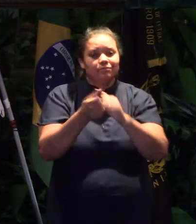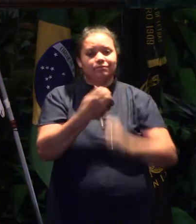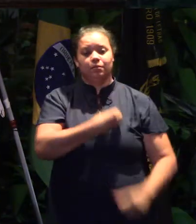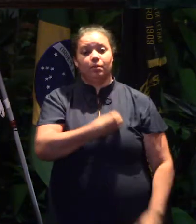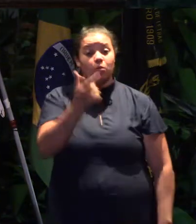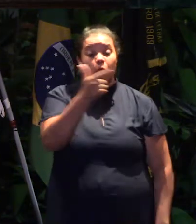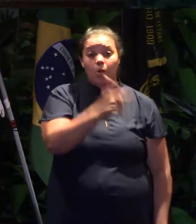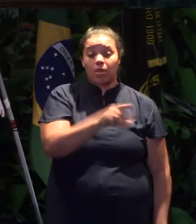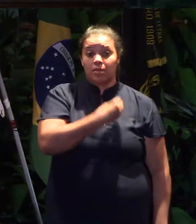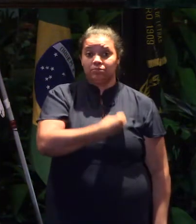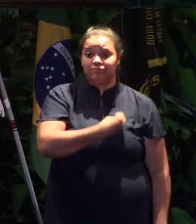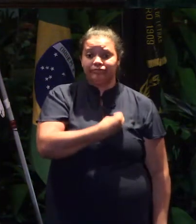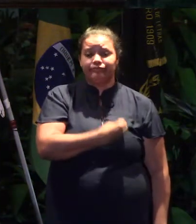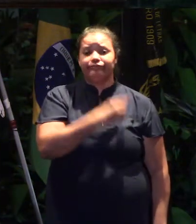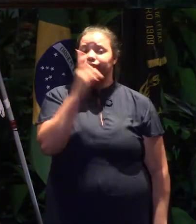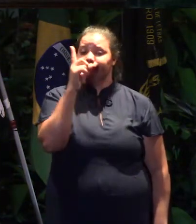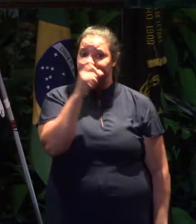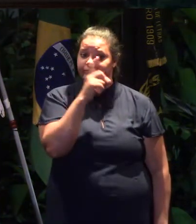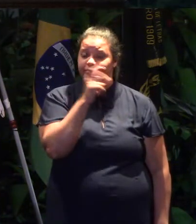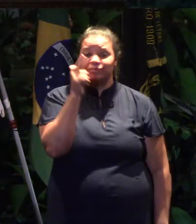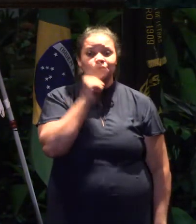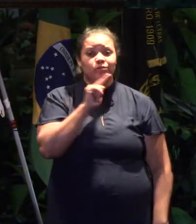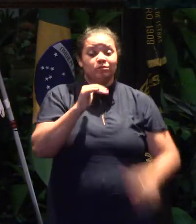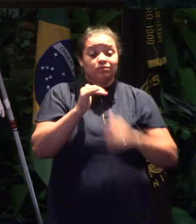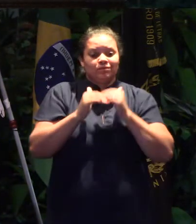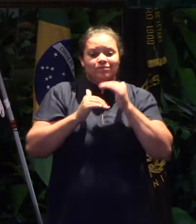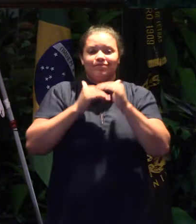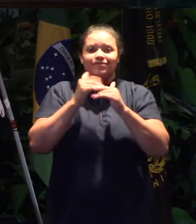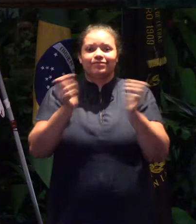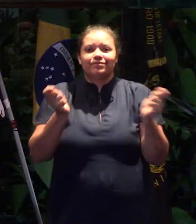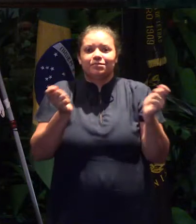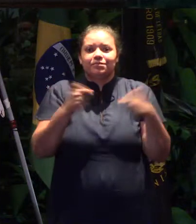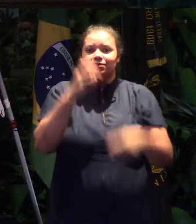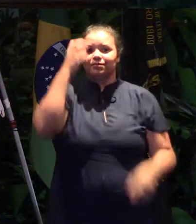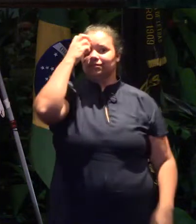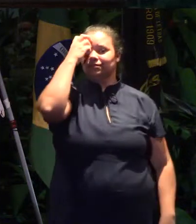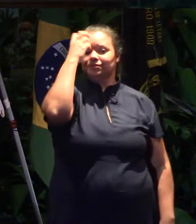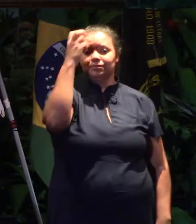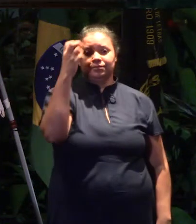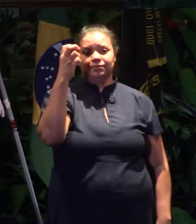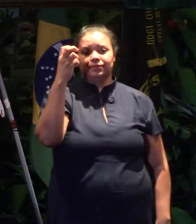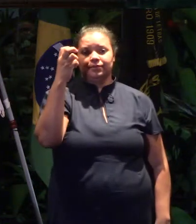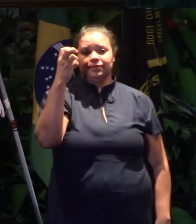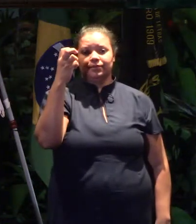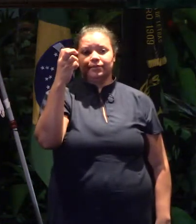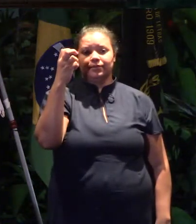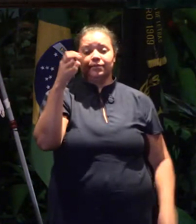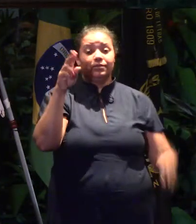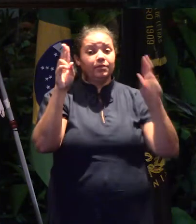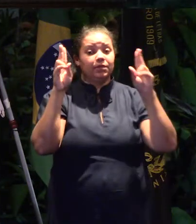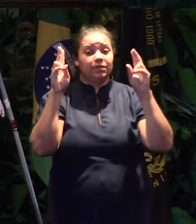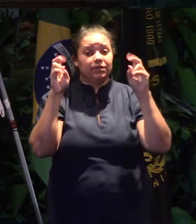mesmas condições e não tiveram a chance de desenvolver as suas potencialidades. Logo, abordar o tema de um ponto de